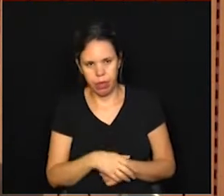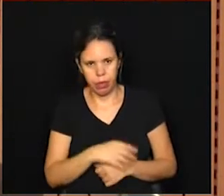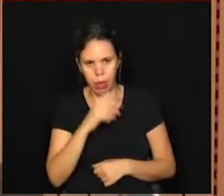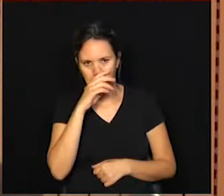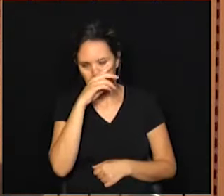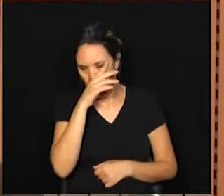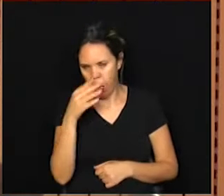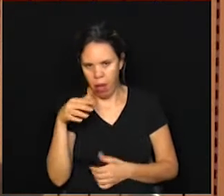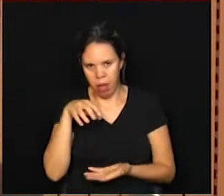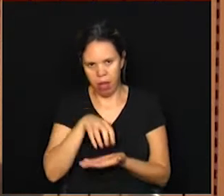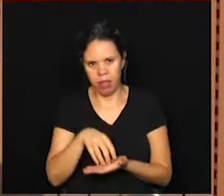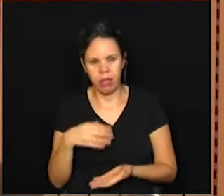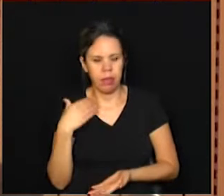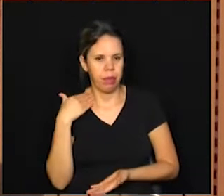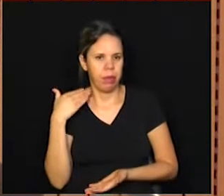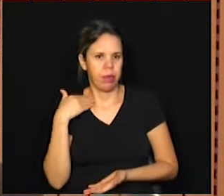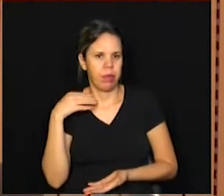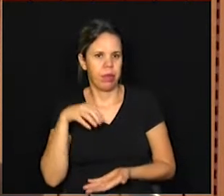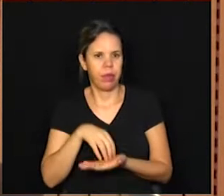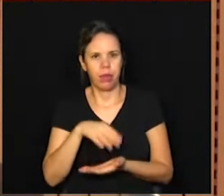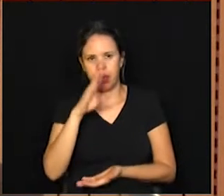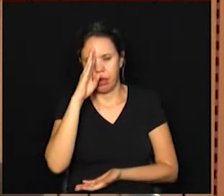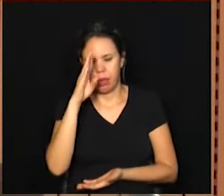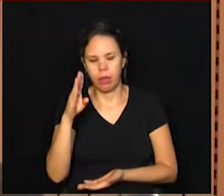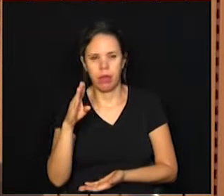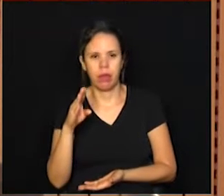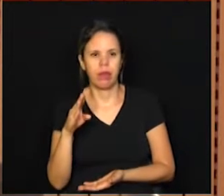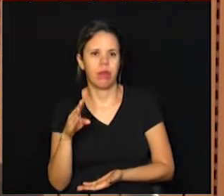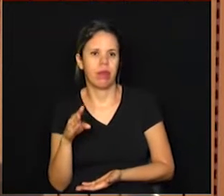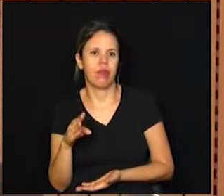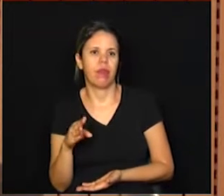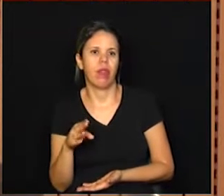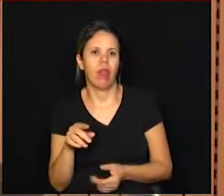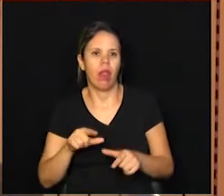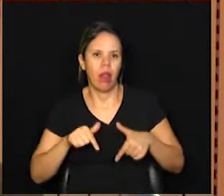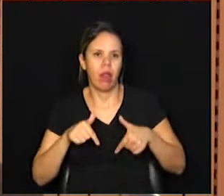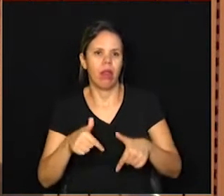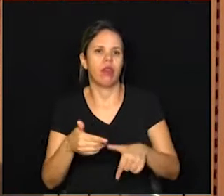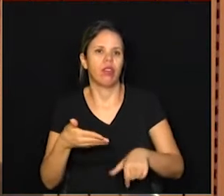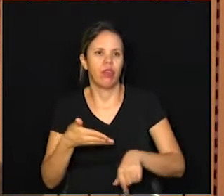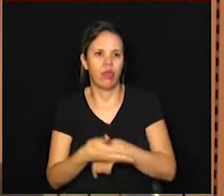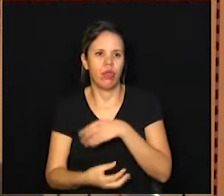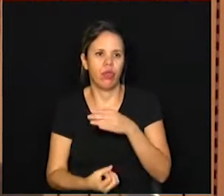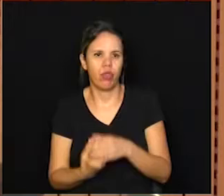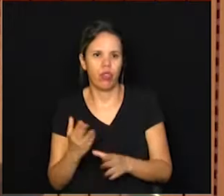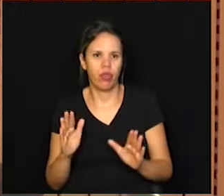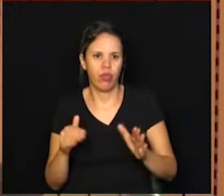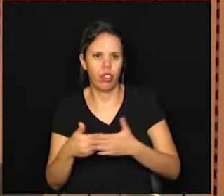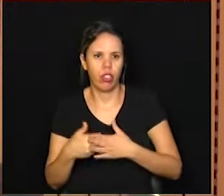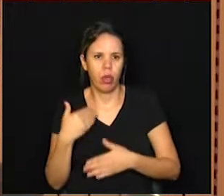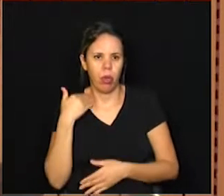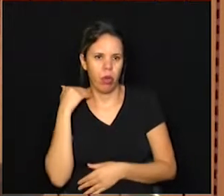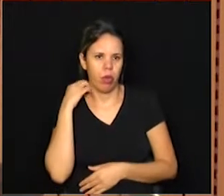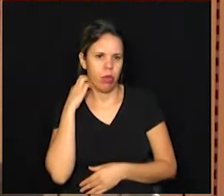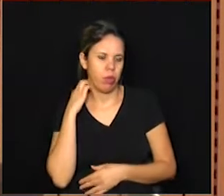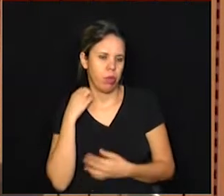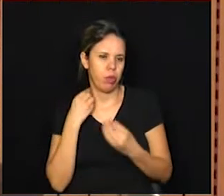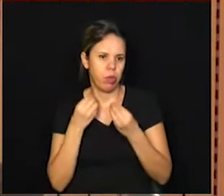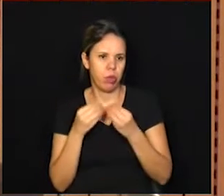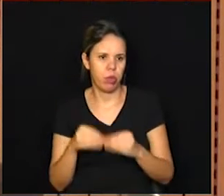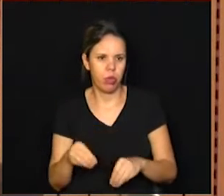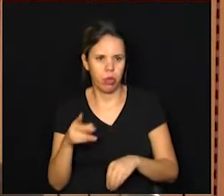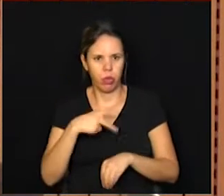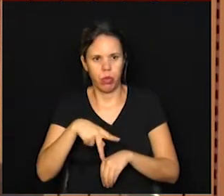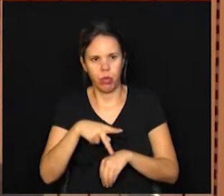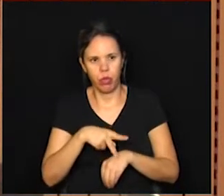Banco Central decretou a intervenção no Bamerindos. O que ocorreu? O prejuízo que o